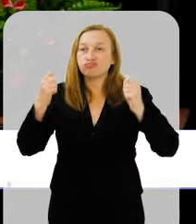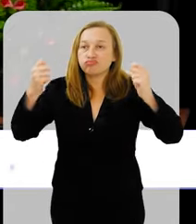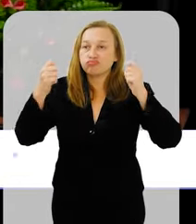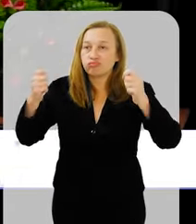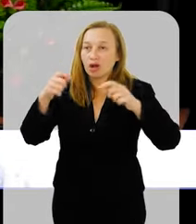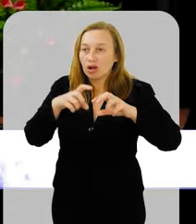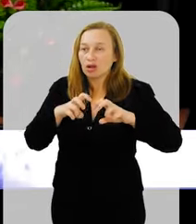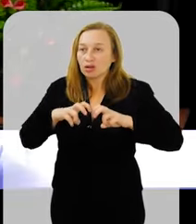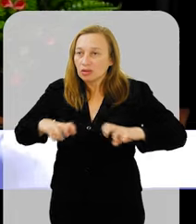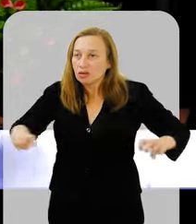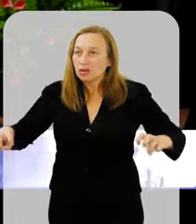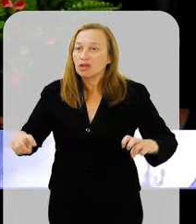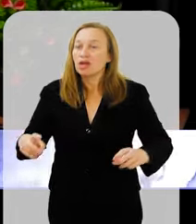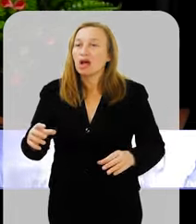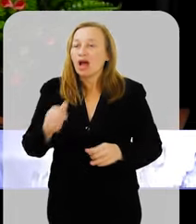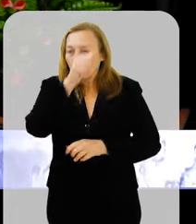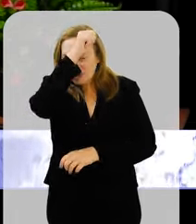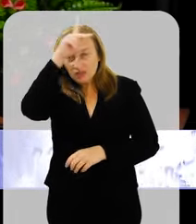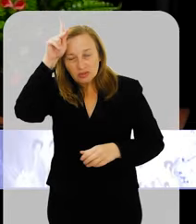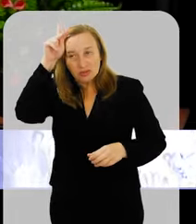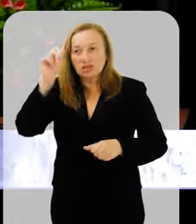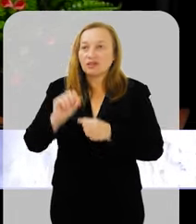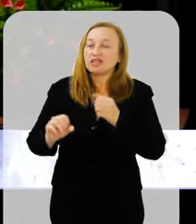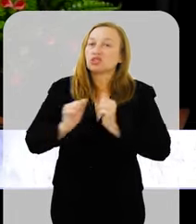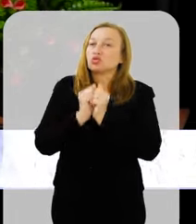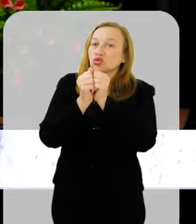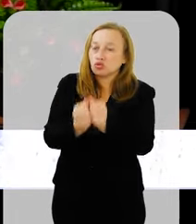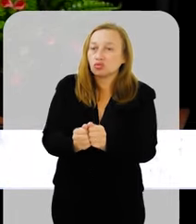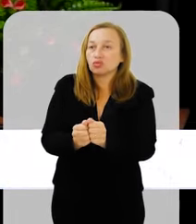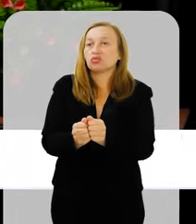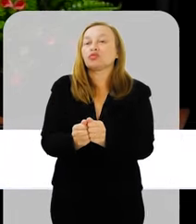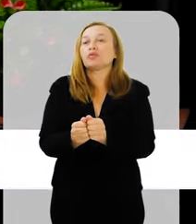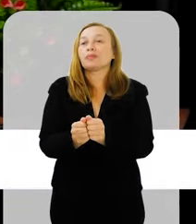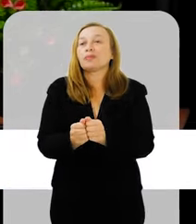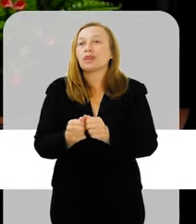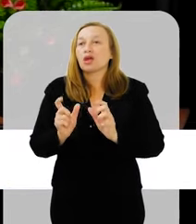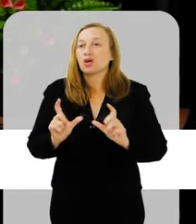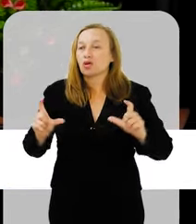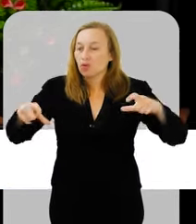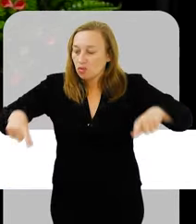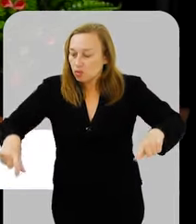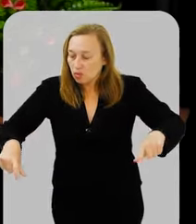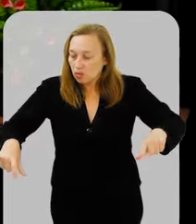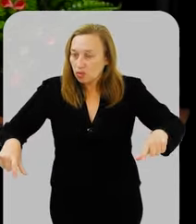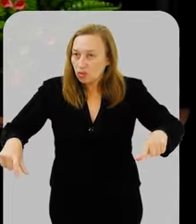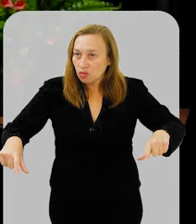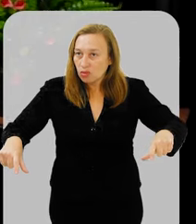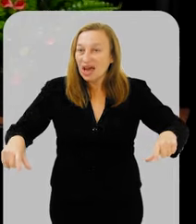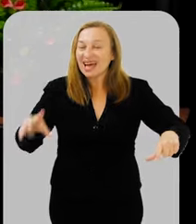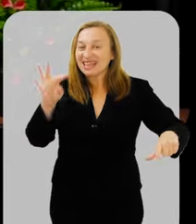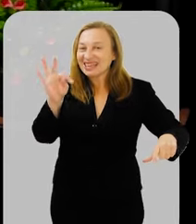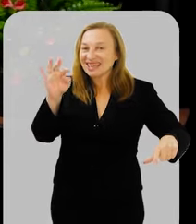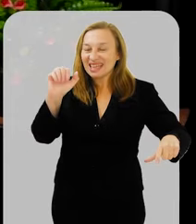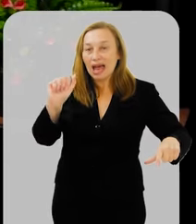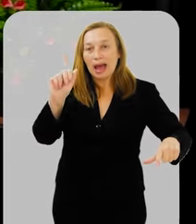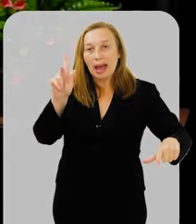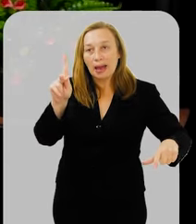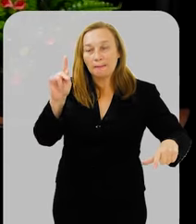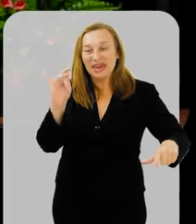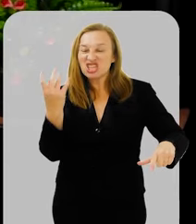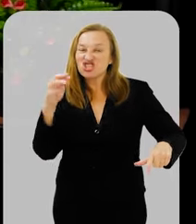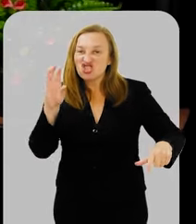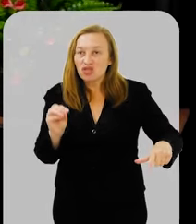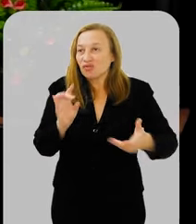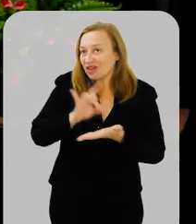É um investimento bem legal que a prefeitura está fazendo junto com a equipe, né? O gramado é um tapetinho, verdadeiro tapetinho, né? Como a gente chama